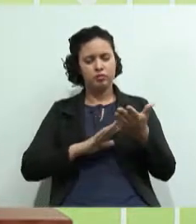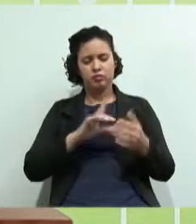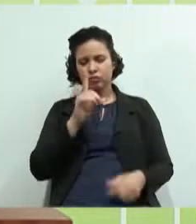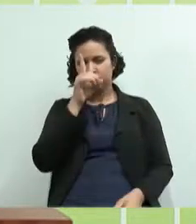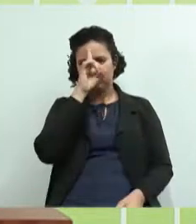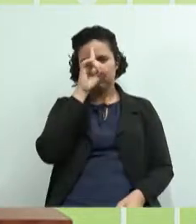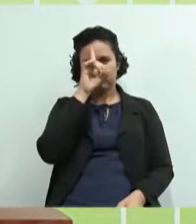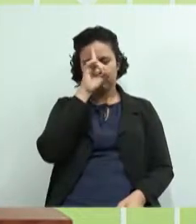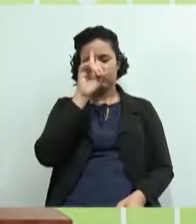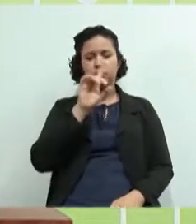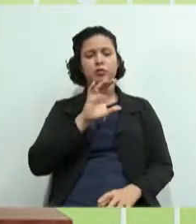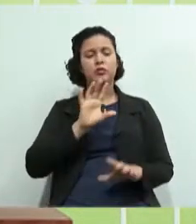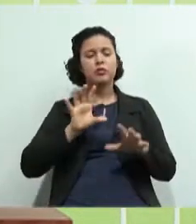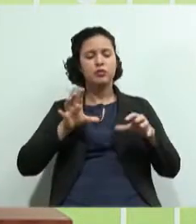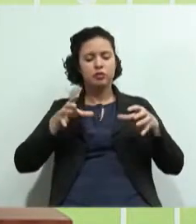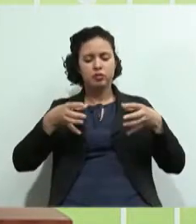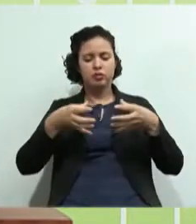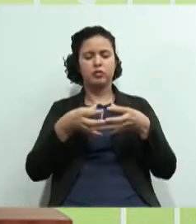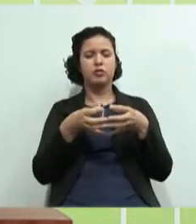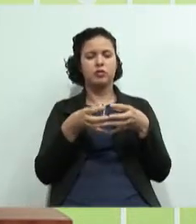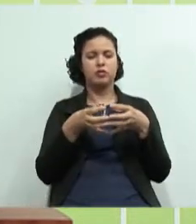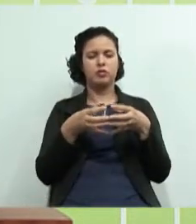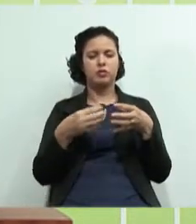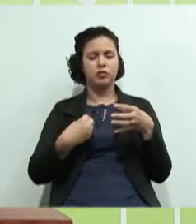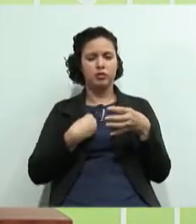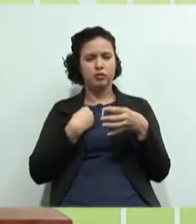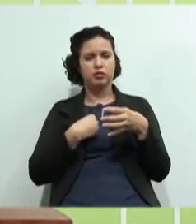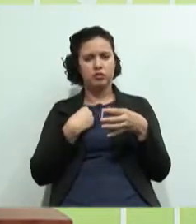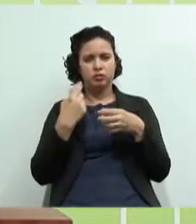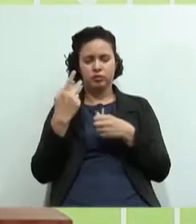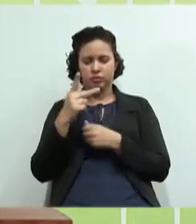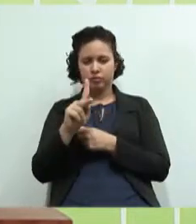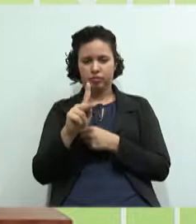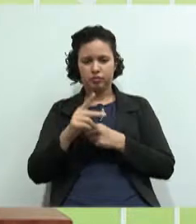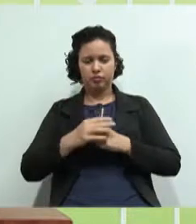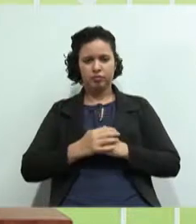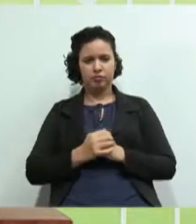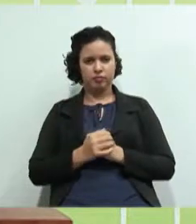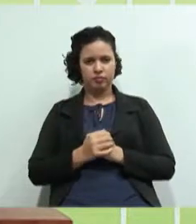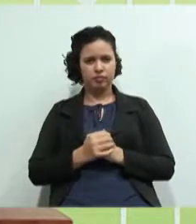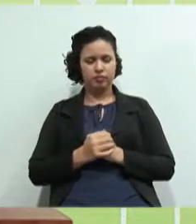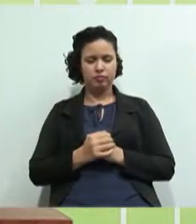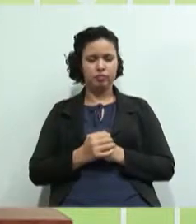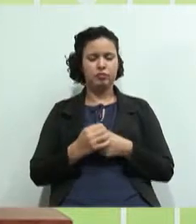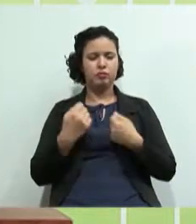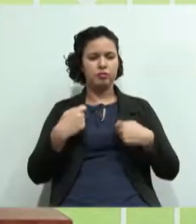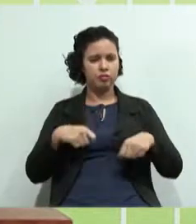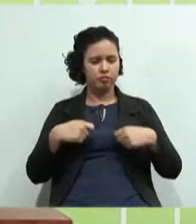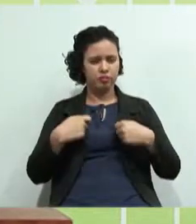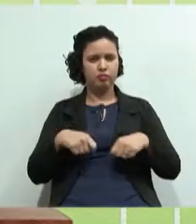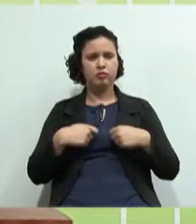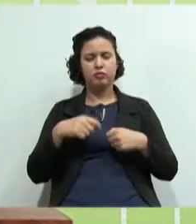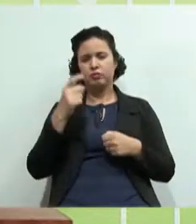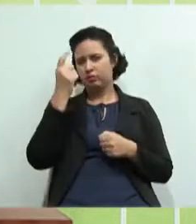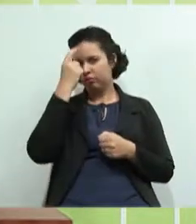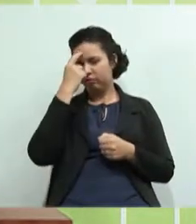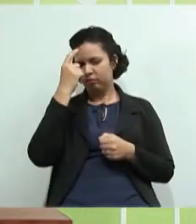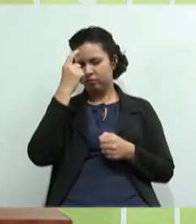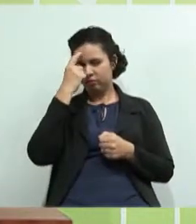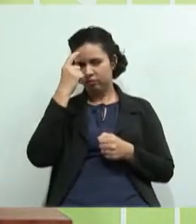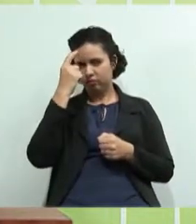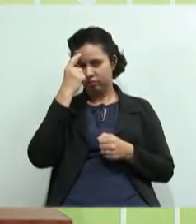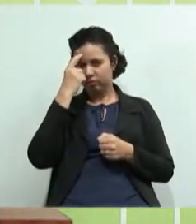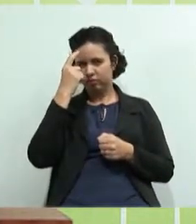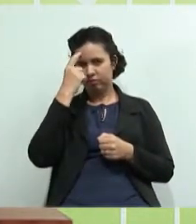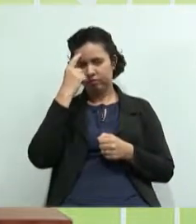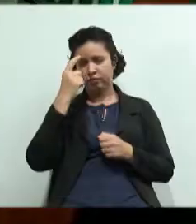orquestração de tudo isso na vida, na sua vida e na vida da sua organização. É algo que é necessário de pensar. Professor Jorge,